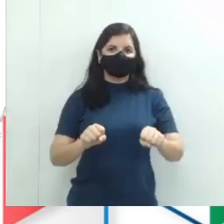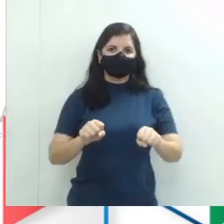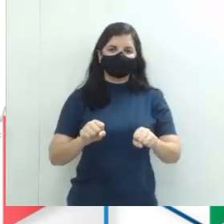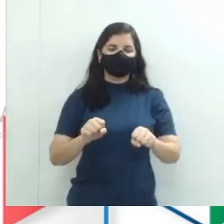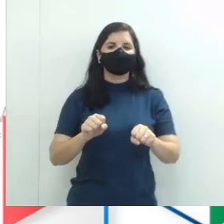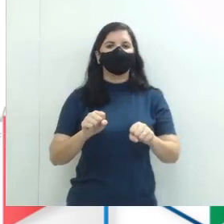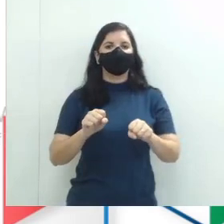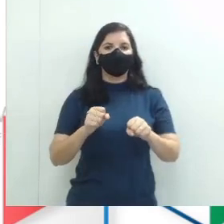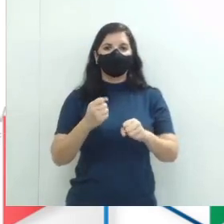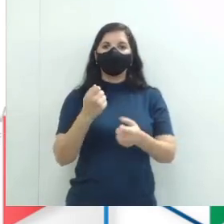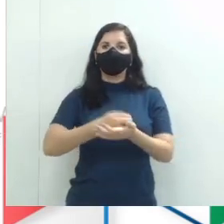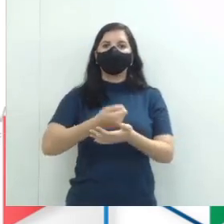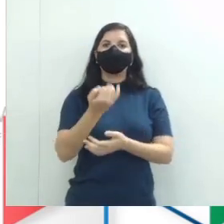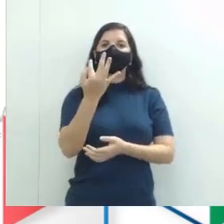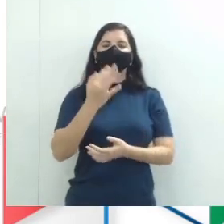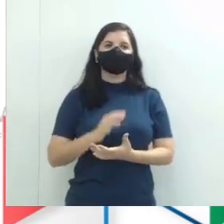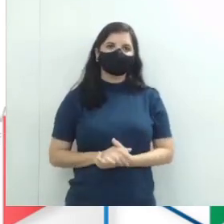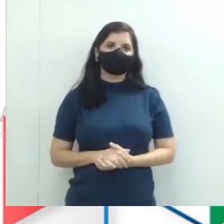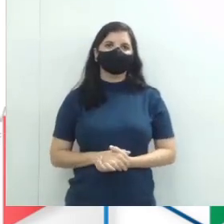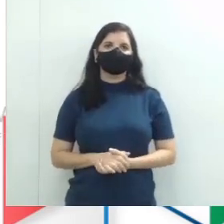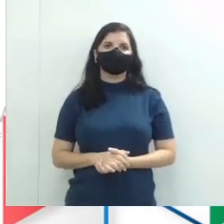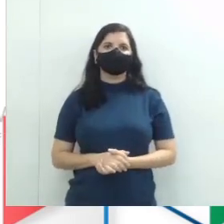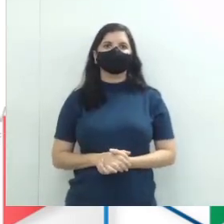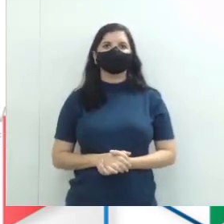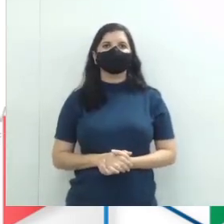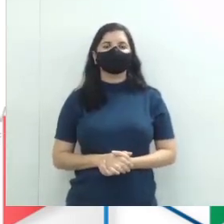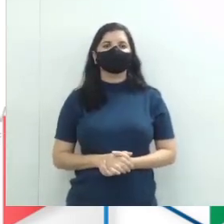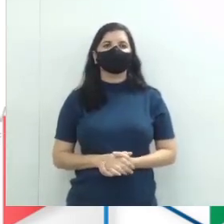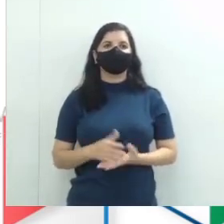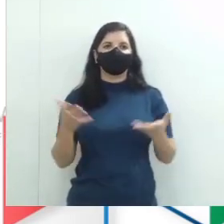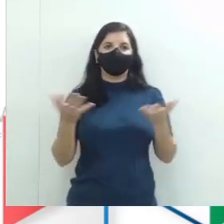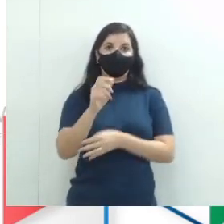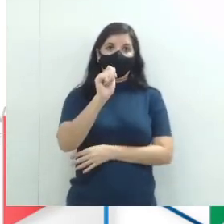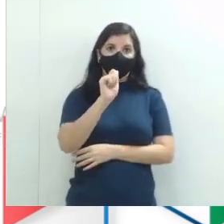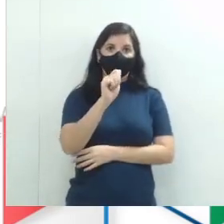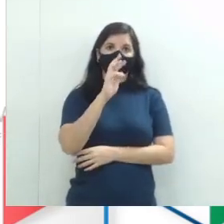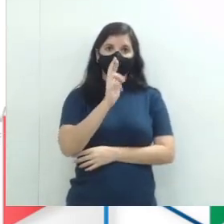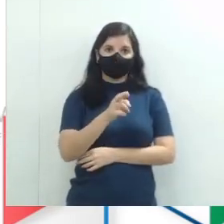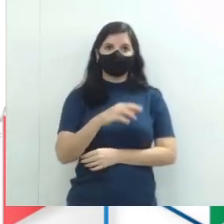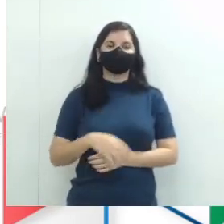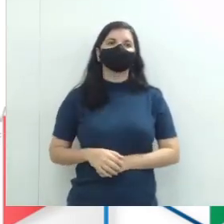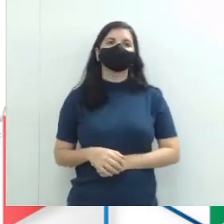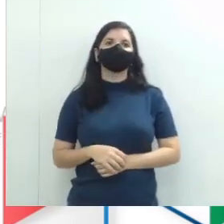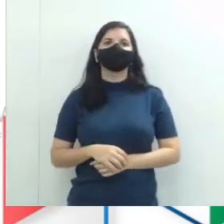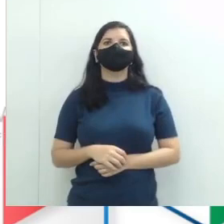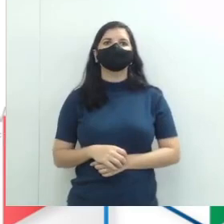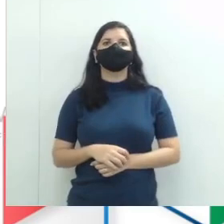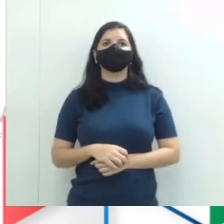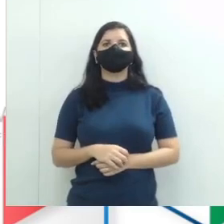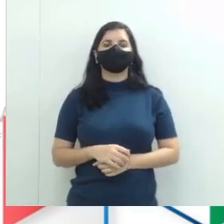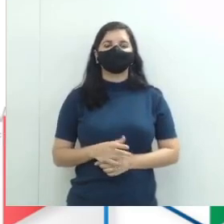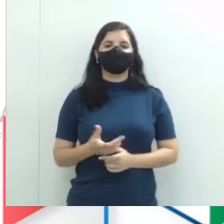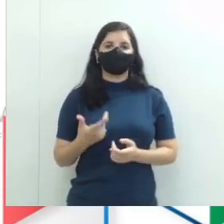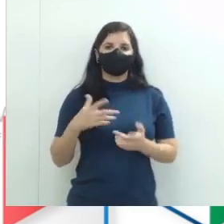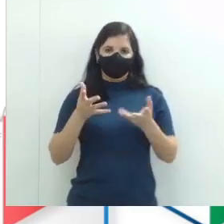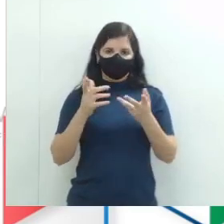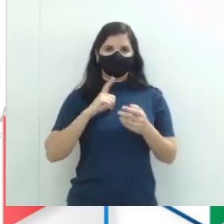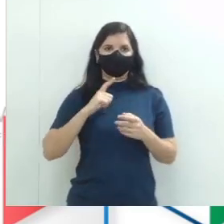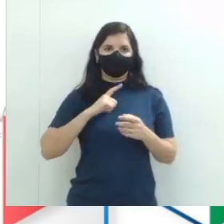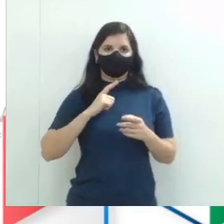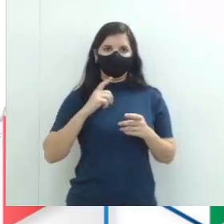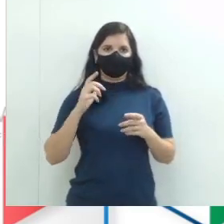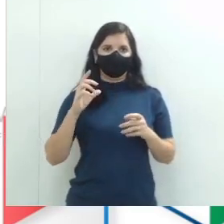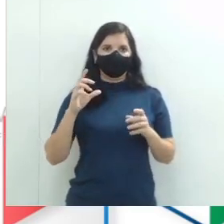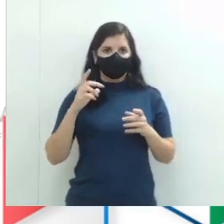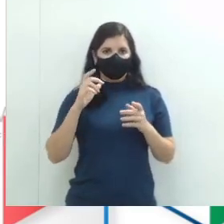sistema, determine os preços. Vem comigo, ó, preste atenção. Letra A, eu já deixei menor para